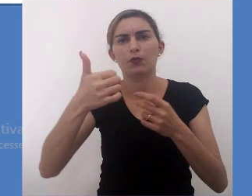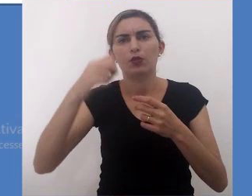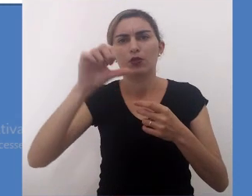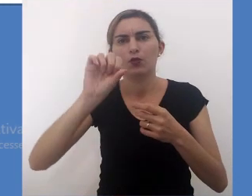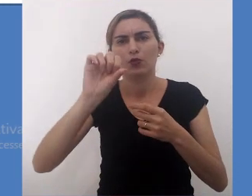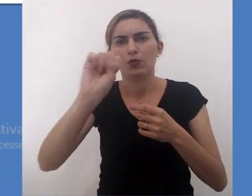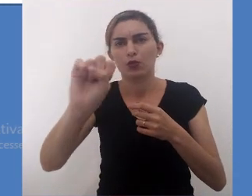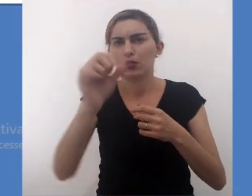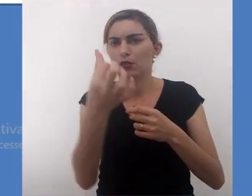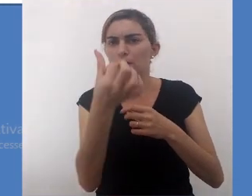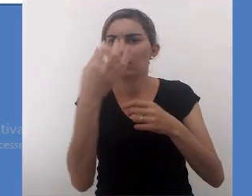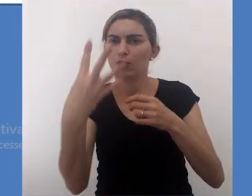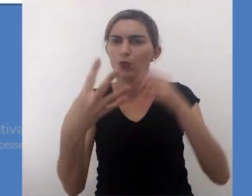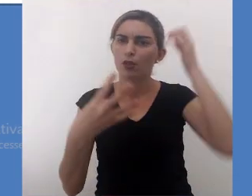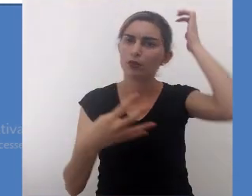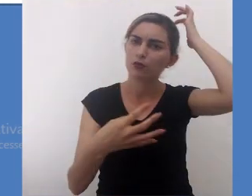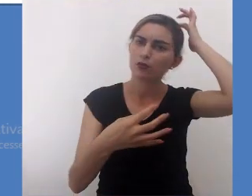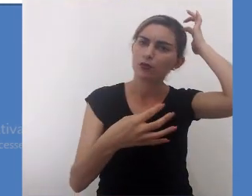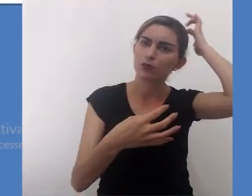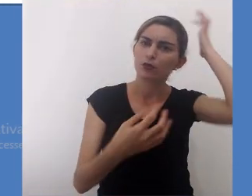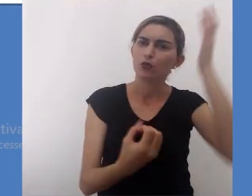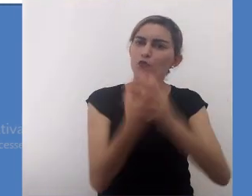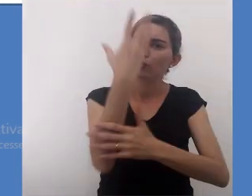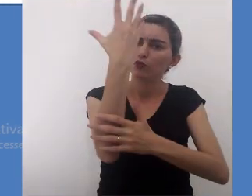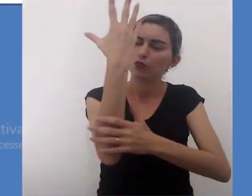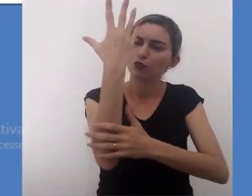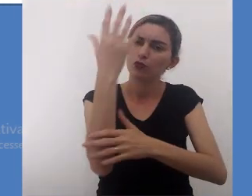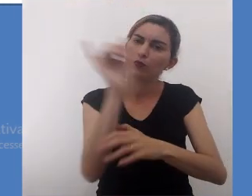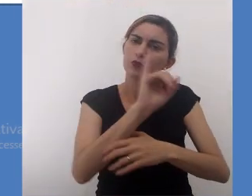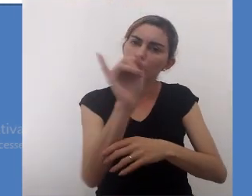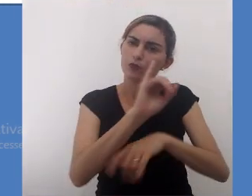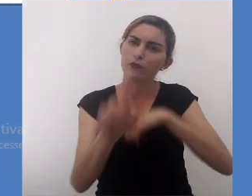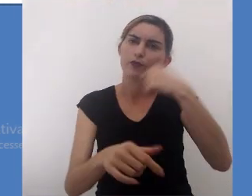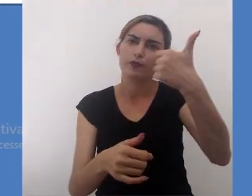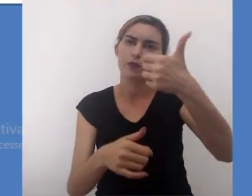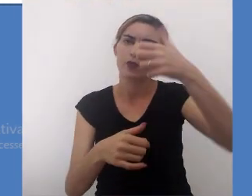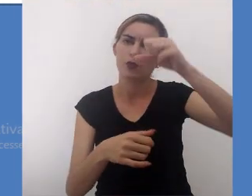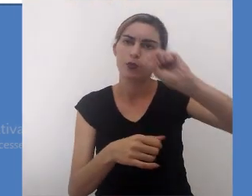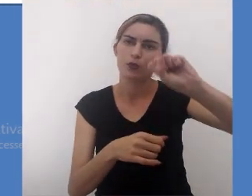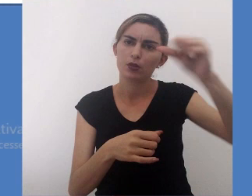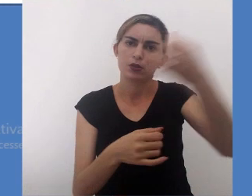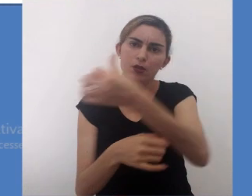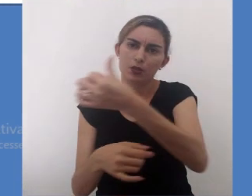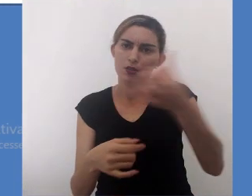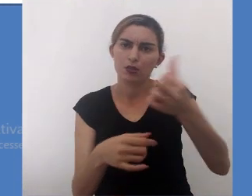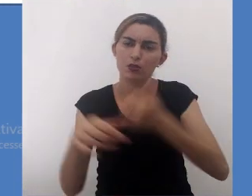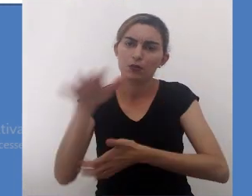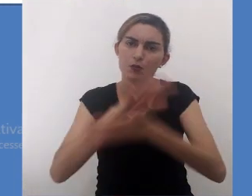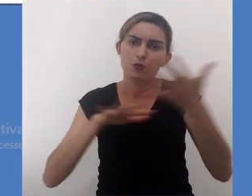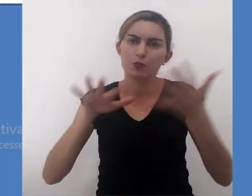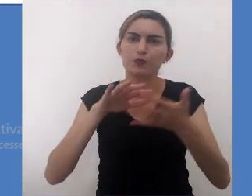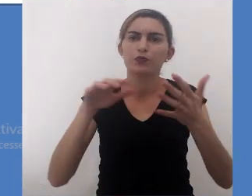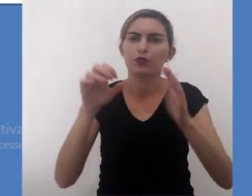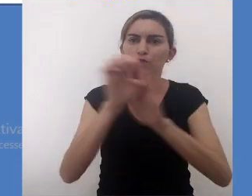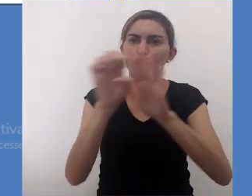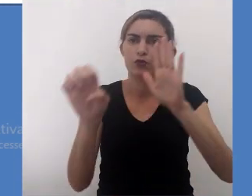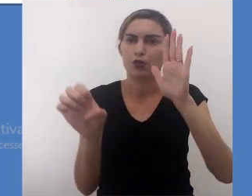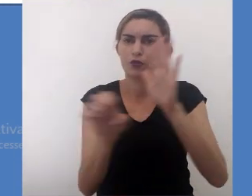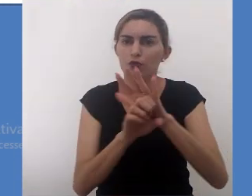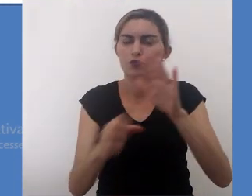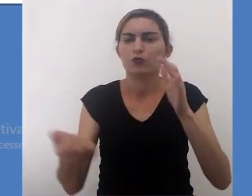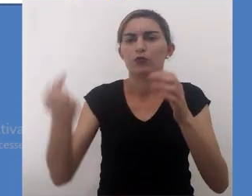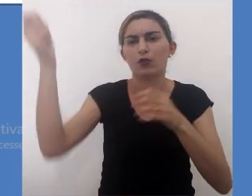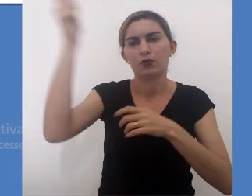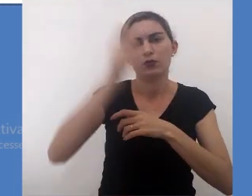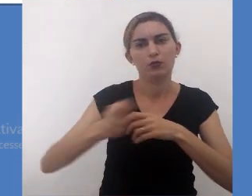1864, fundação da Associação Internacional, 1866, o manifesto, né, estatuto da